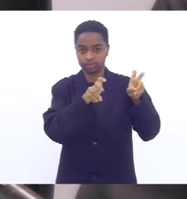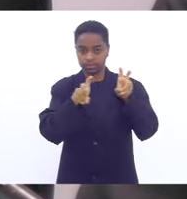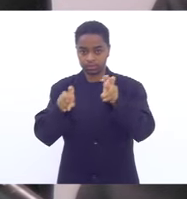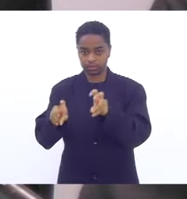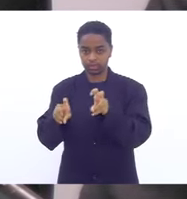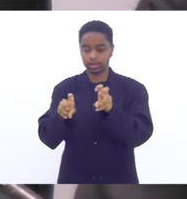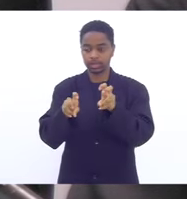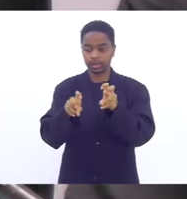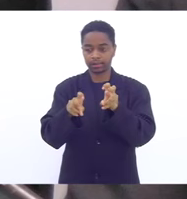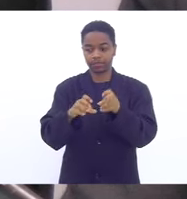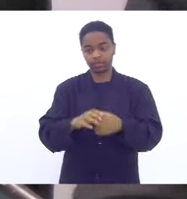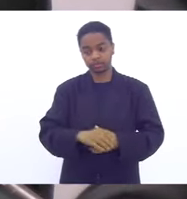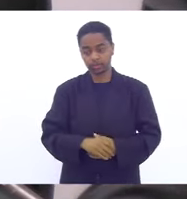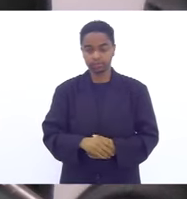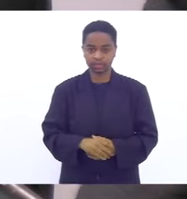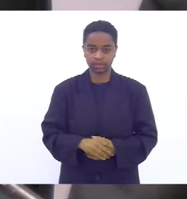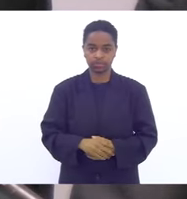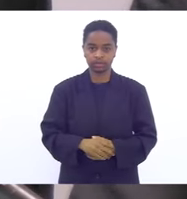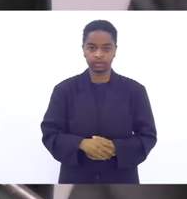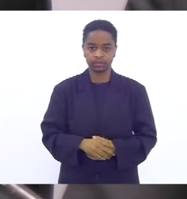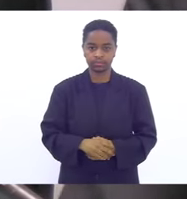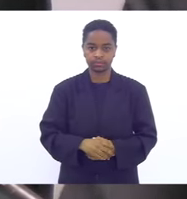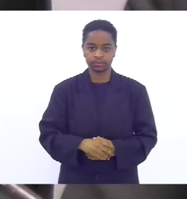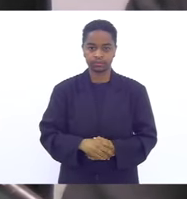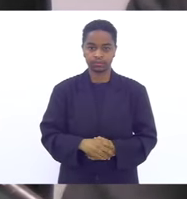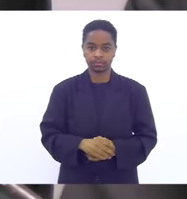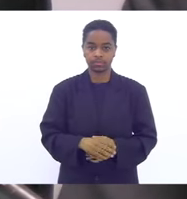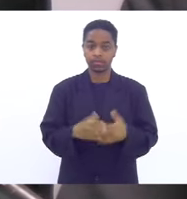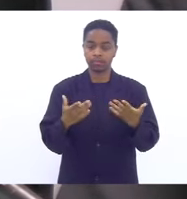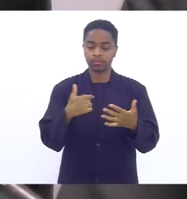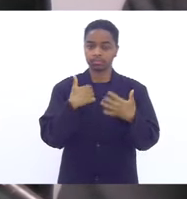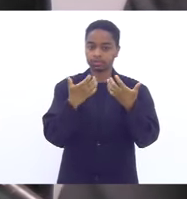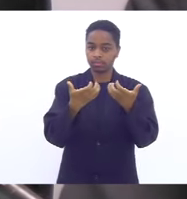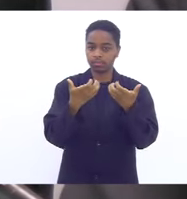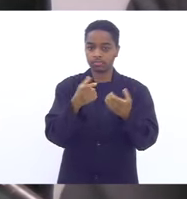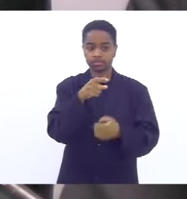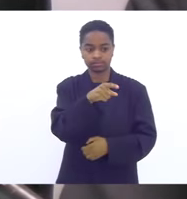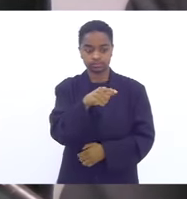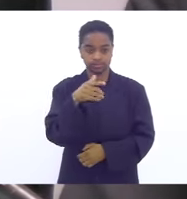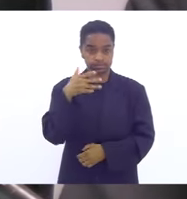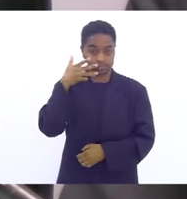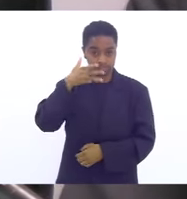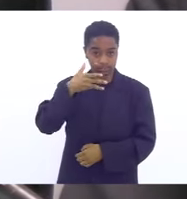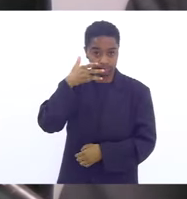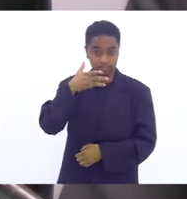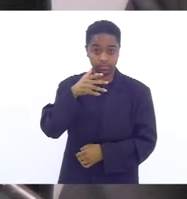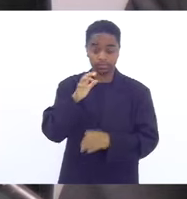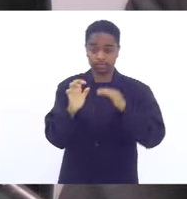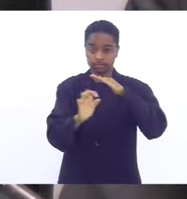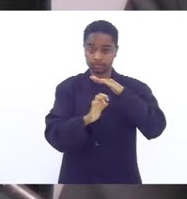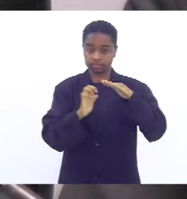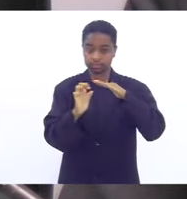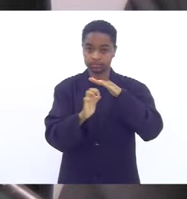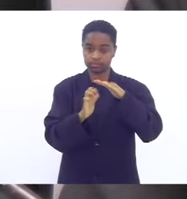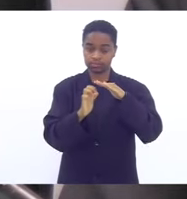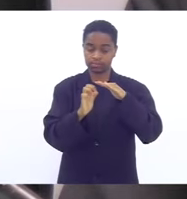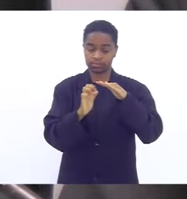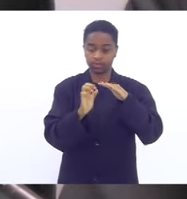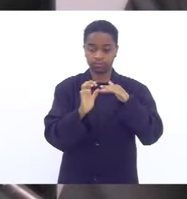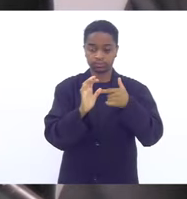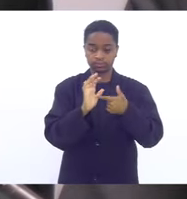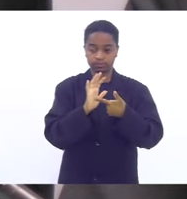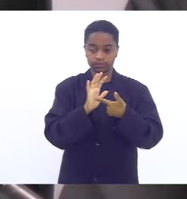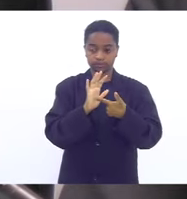questões fundamentais. Eu gostaria que, na sua fala, a empresa aqui colocasse abertamente o